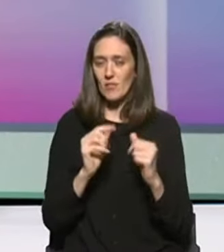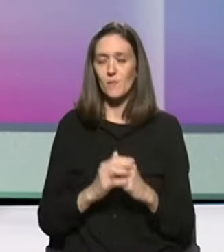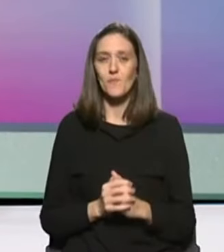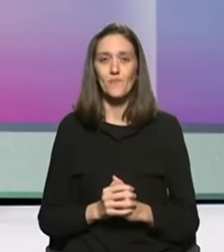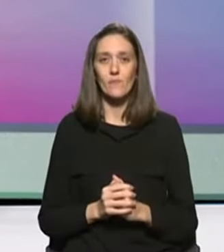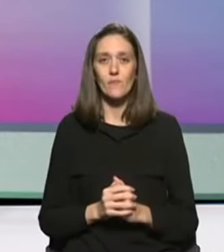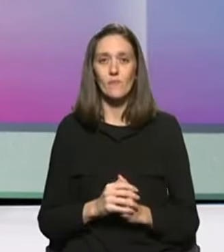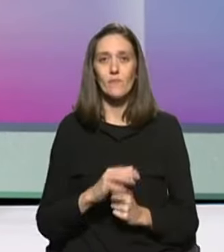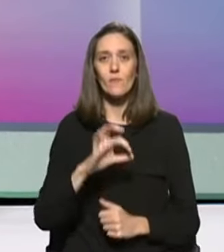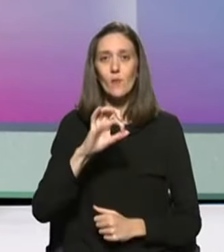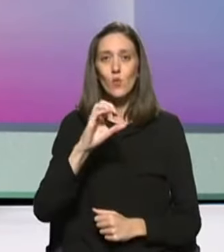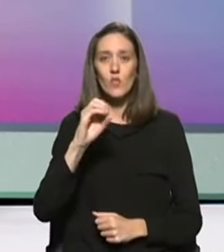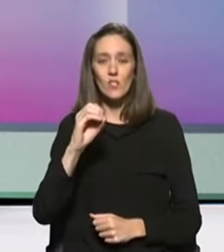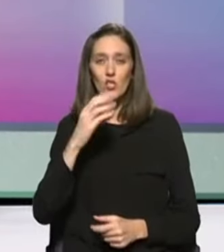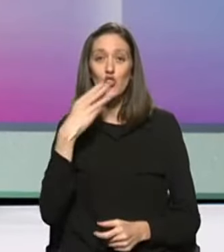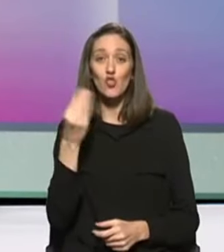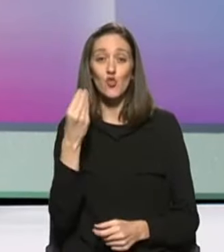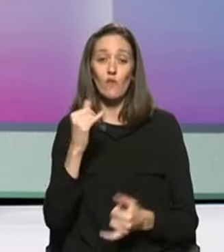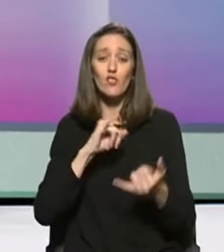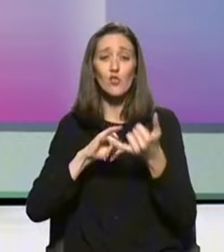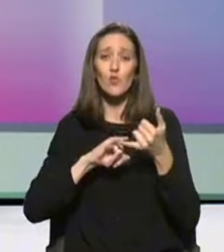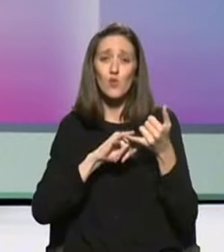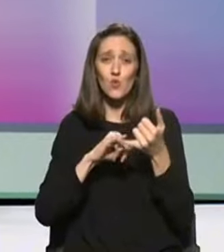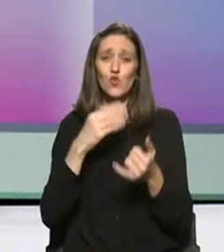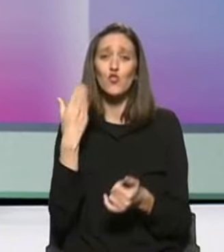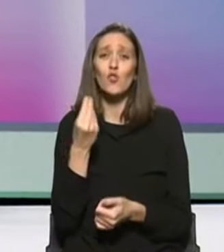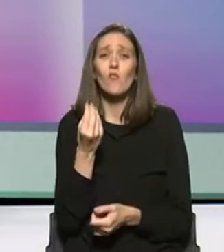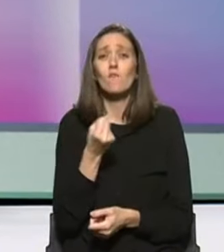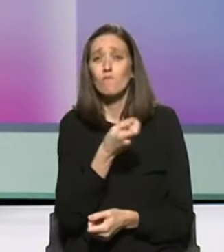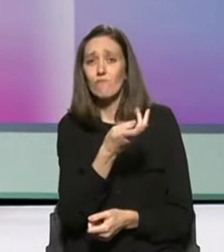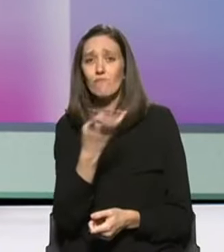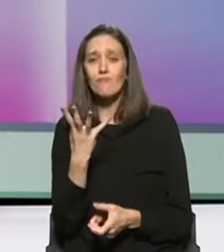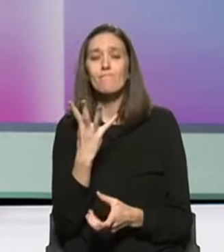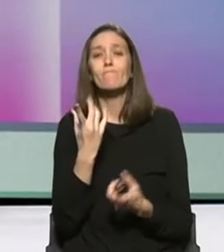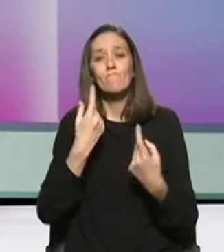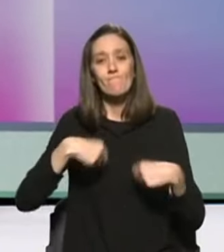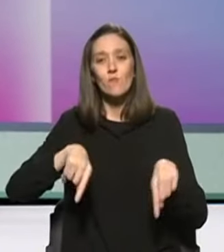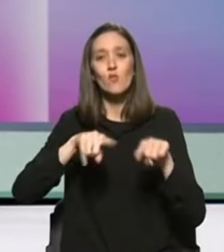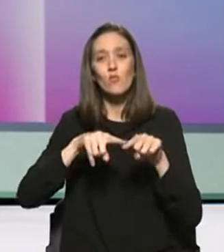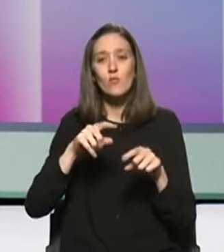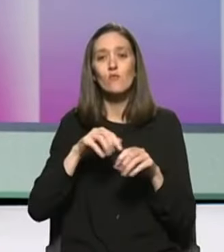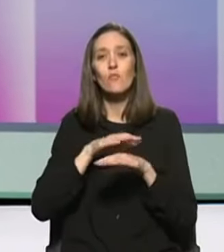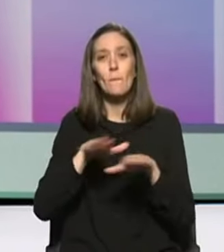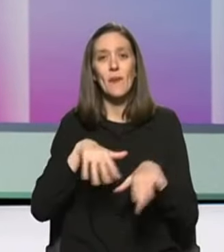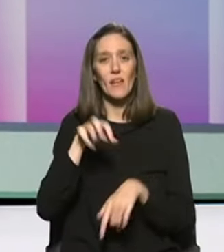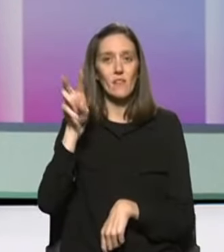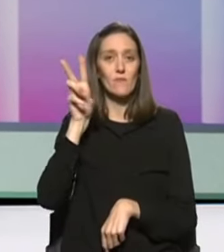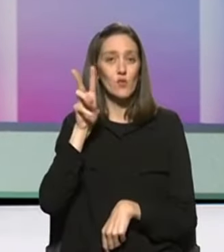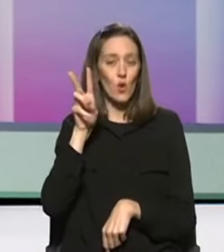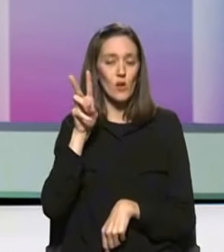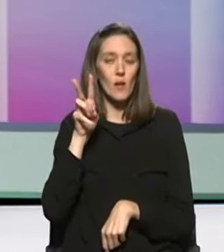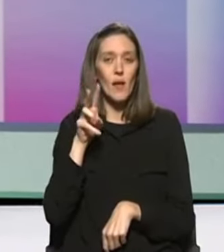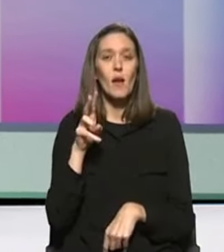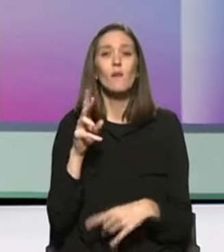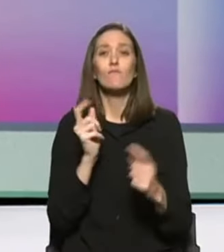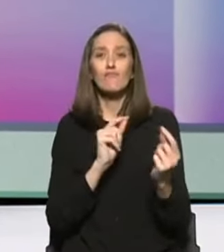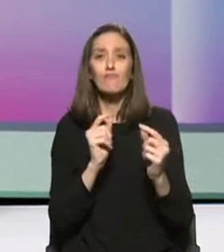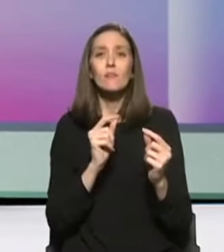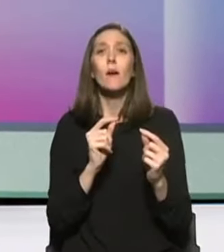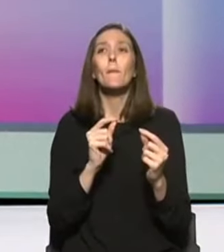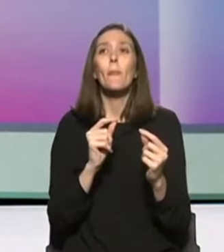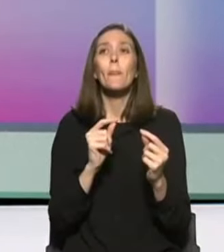80 jovens de várias associações juvenis estão reunidos na Praia da Vitória para debater e criar um manifesto